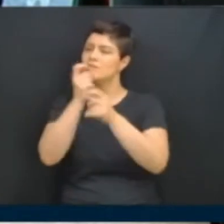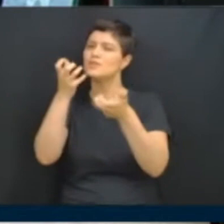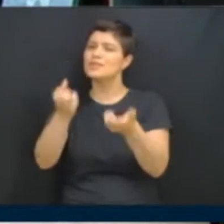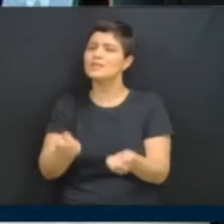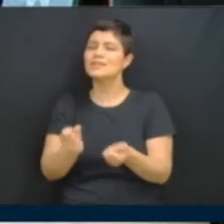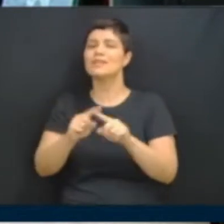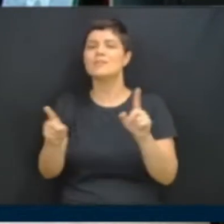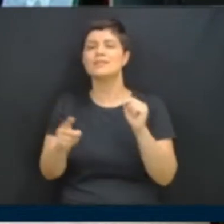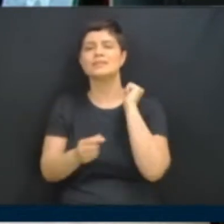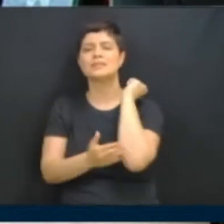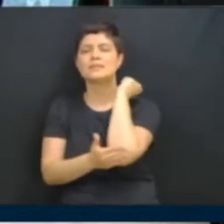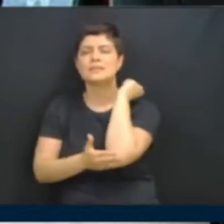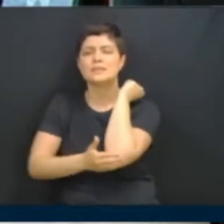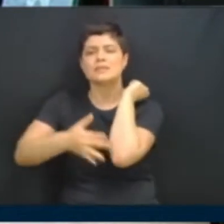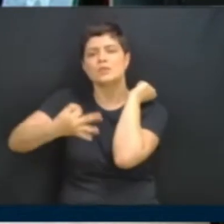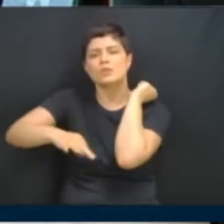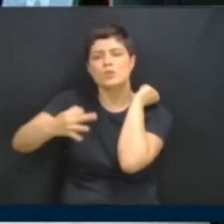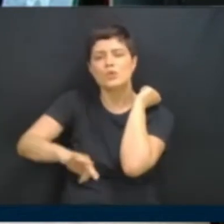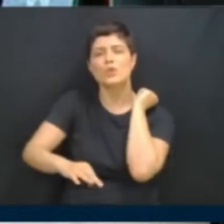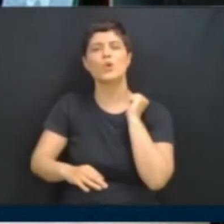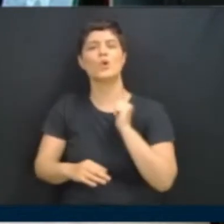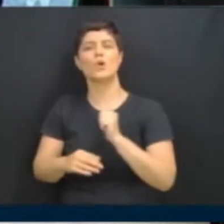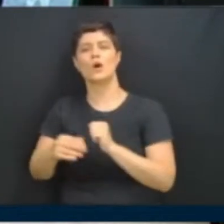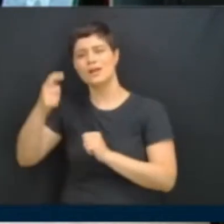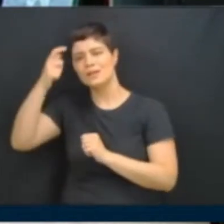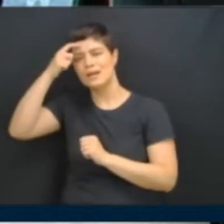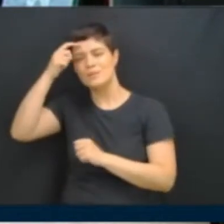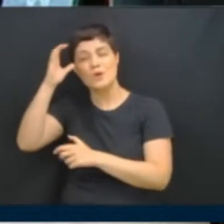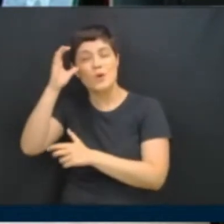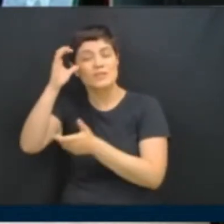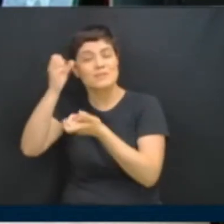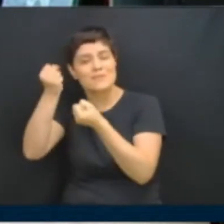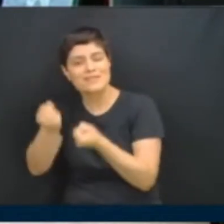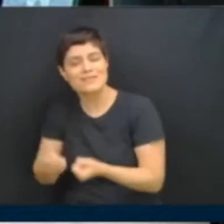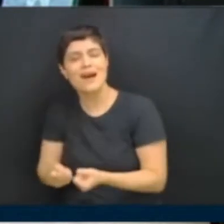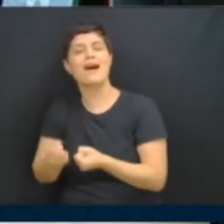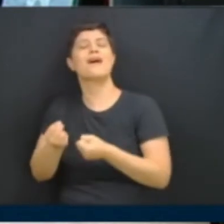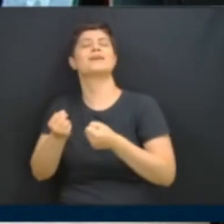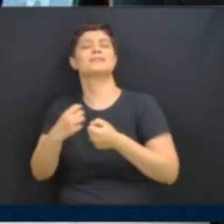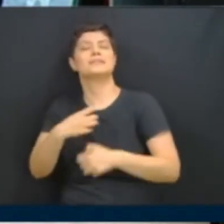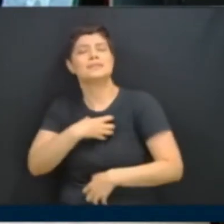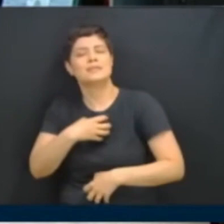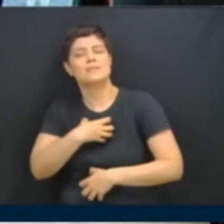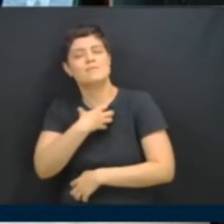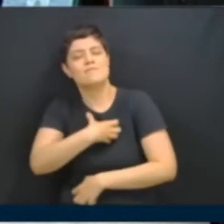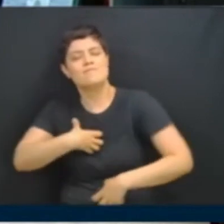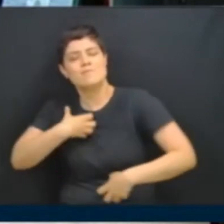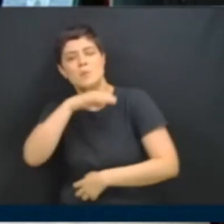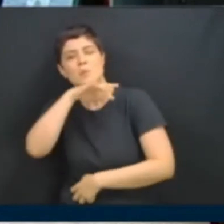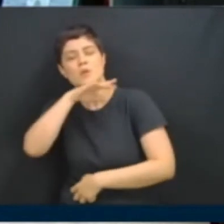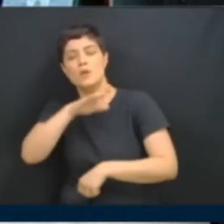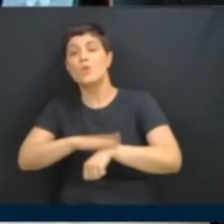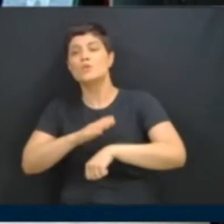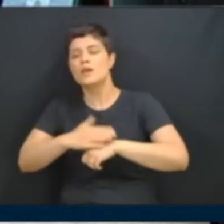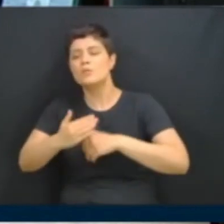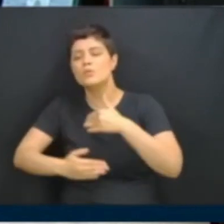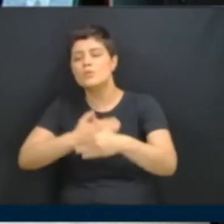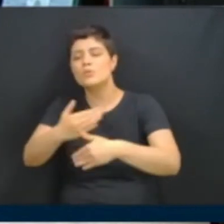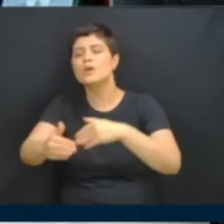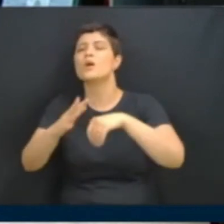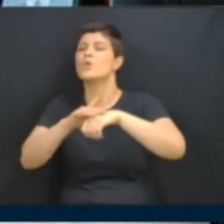cotovelo inflamado, todo tipo de cabeça pesada, de sentimento ruim desse, vai